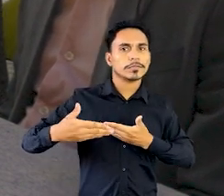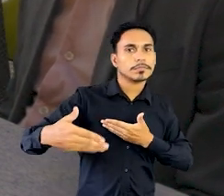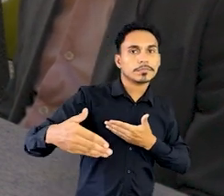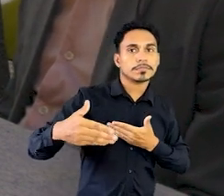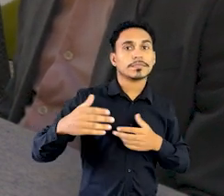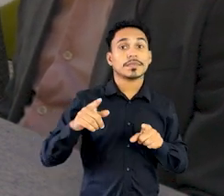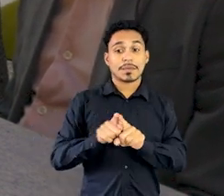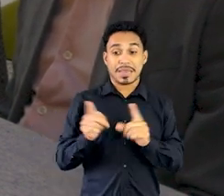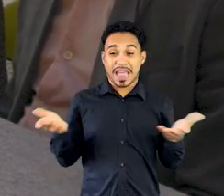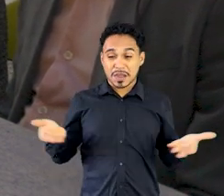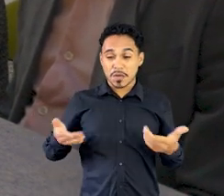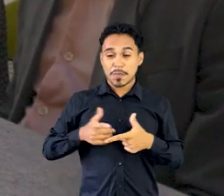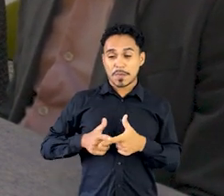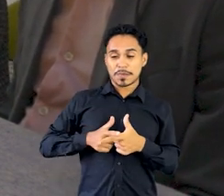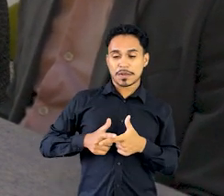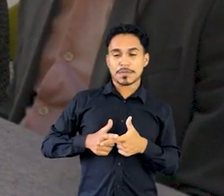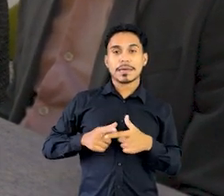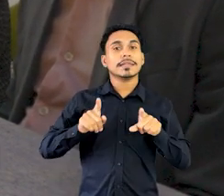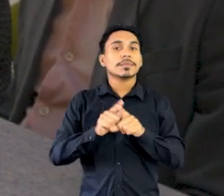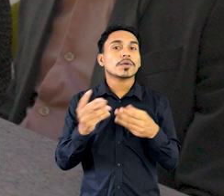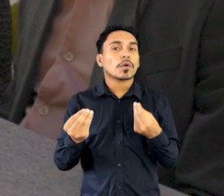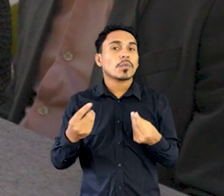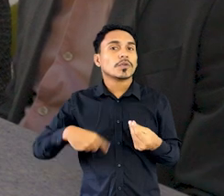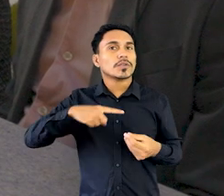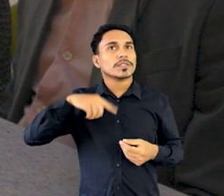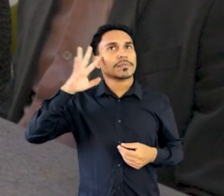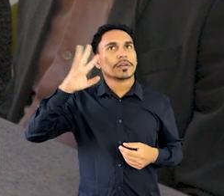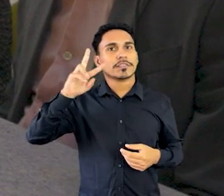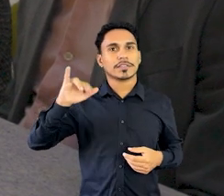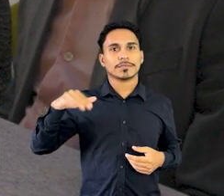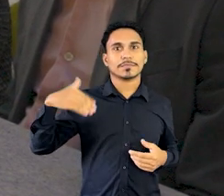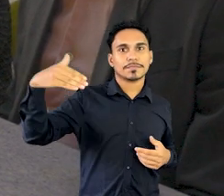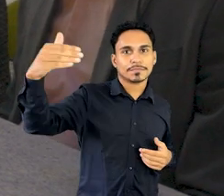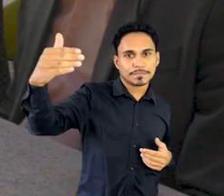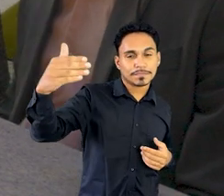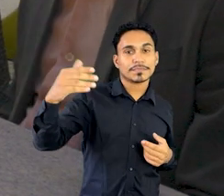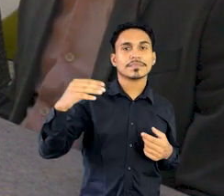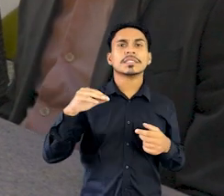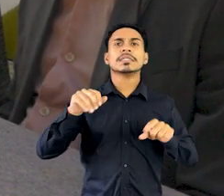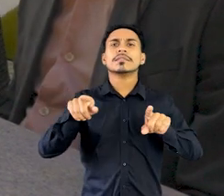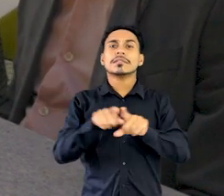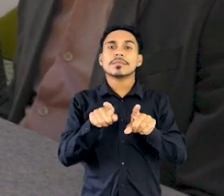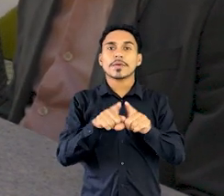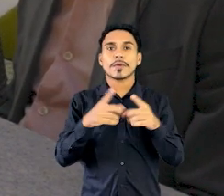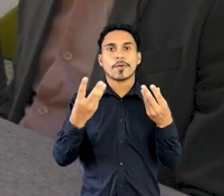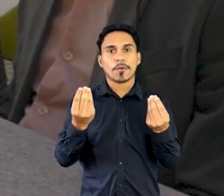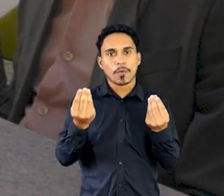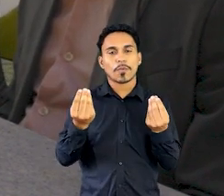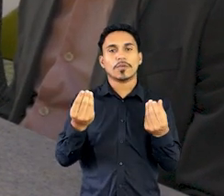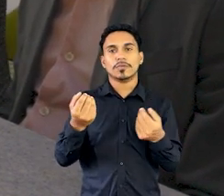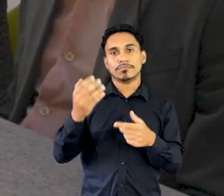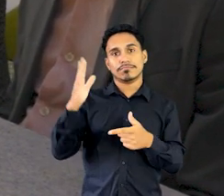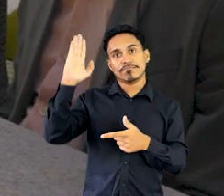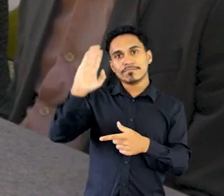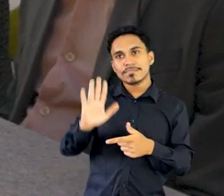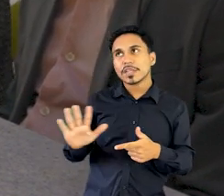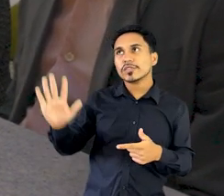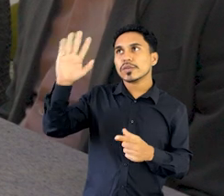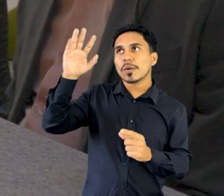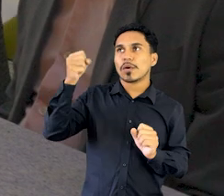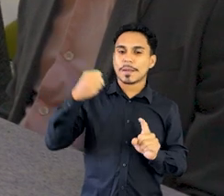enfrentar aquilo que a gente tá enfrentando e quais são os nossos horizontes daqui pra frente e como esses horizontes nacionais podem